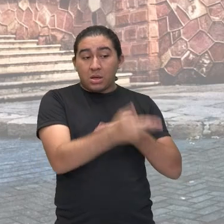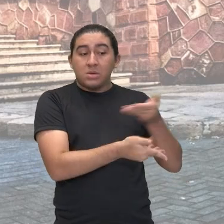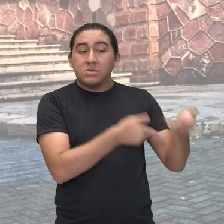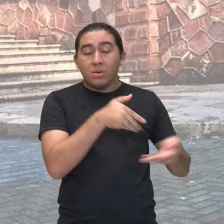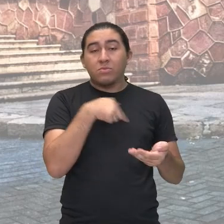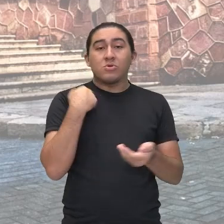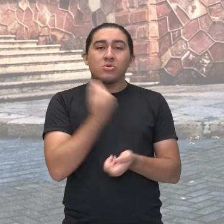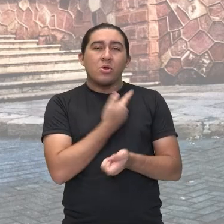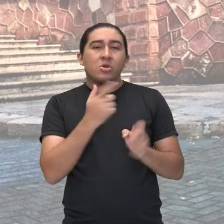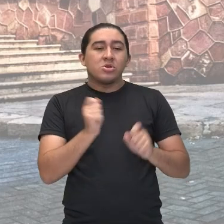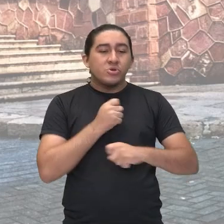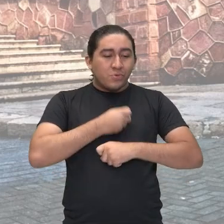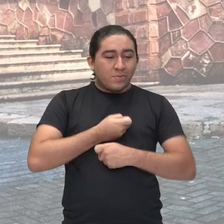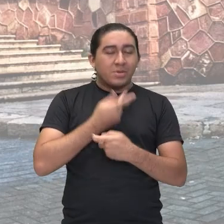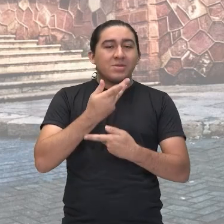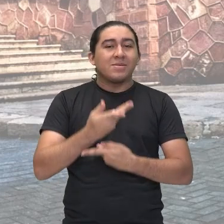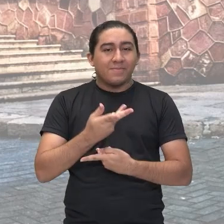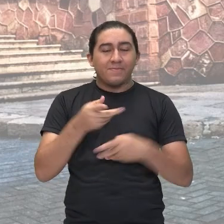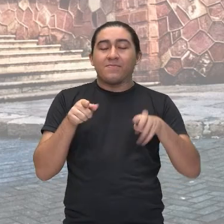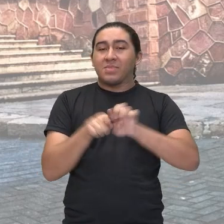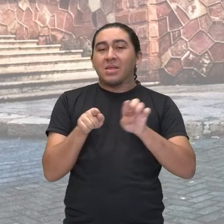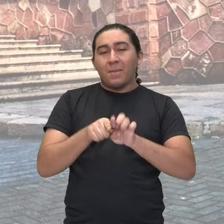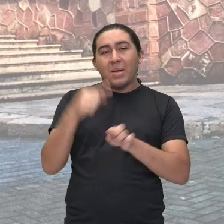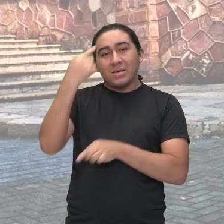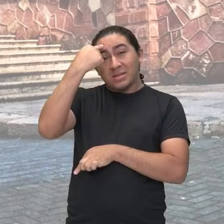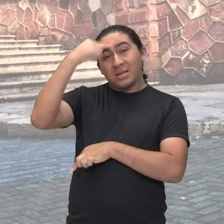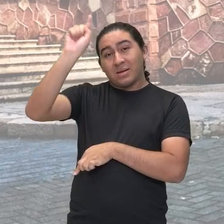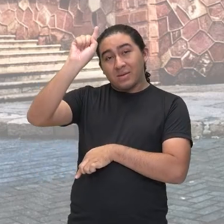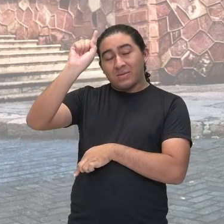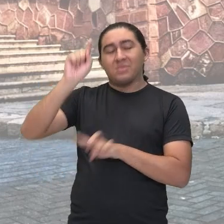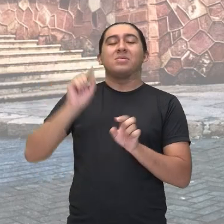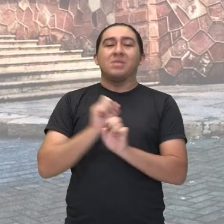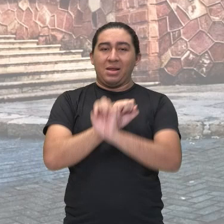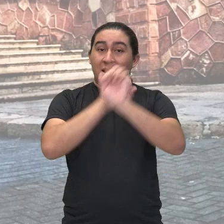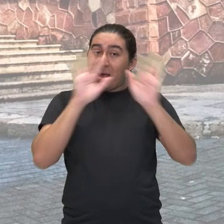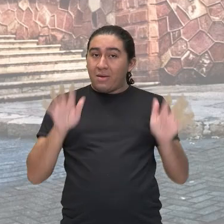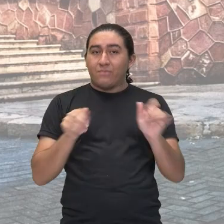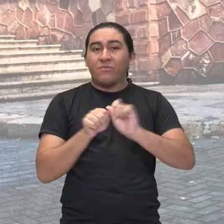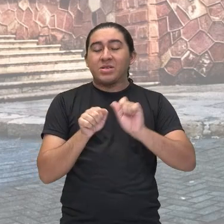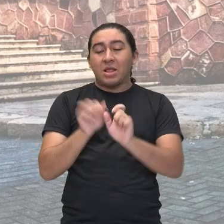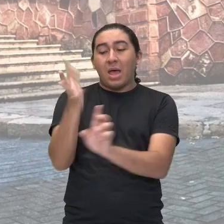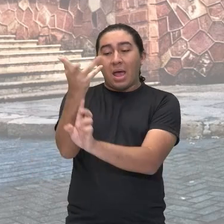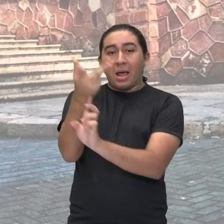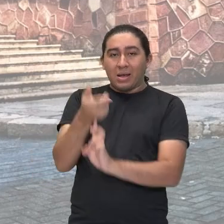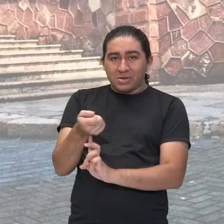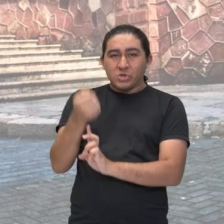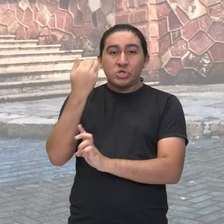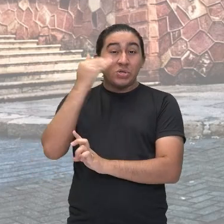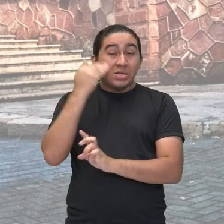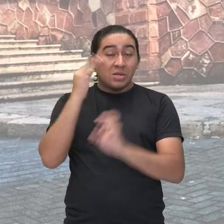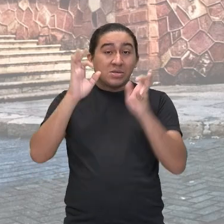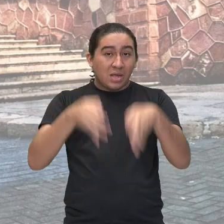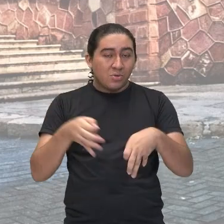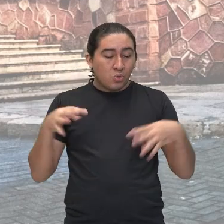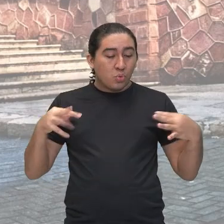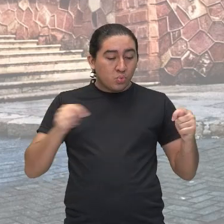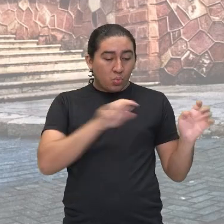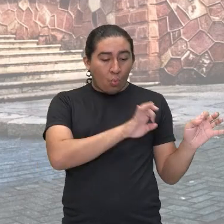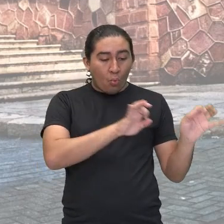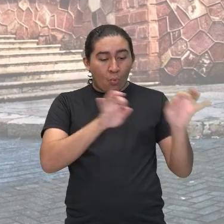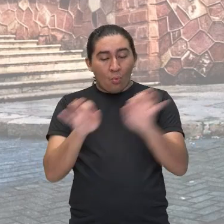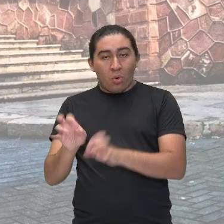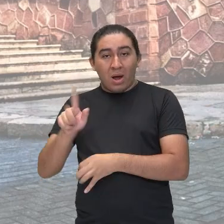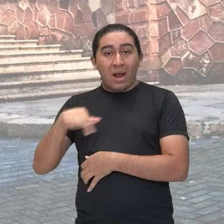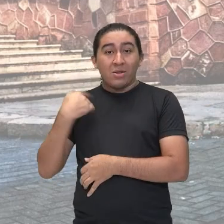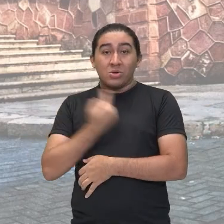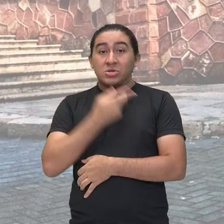nós vamos manifestando, criando e, claro, fazendo arte e entendendo que tudo isso é parte da